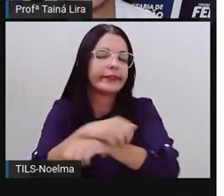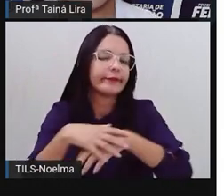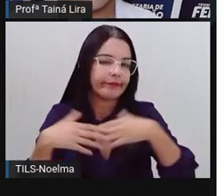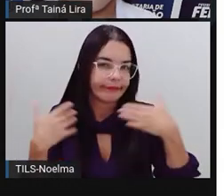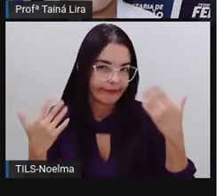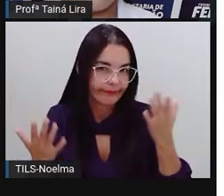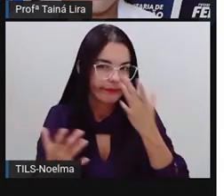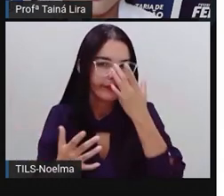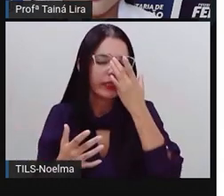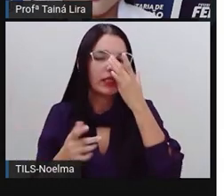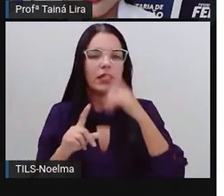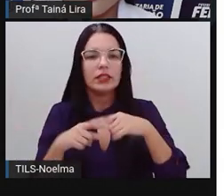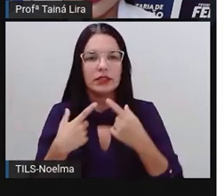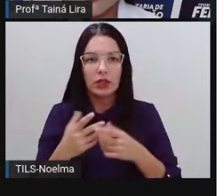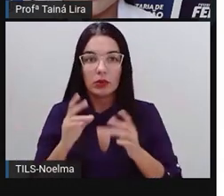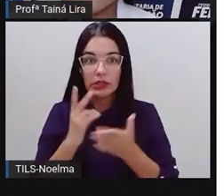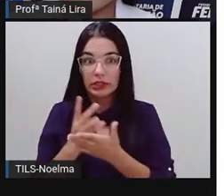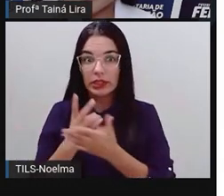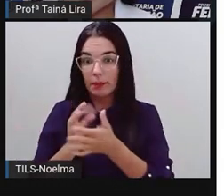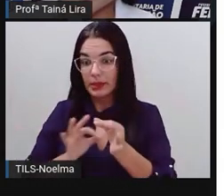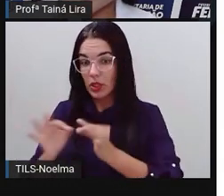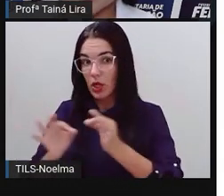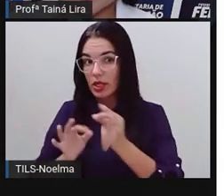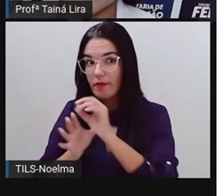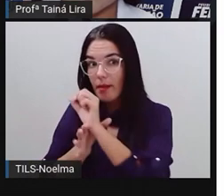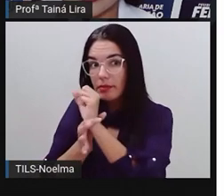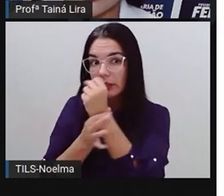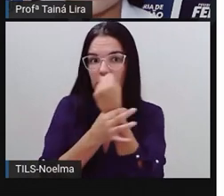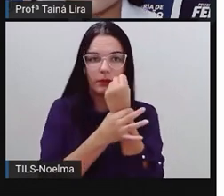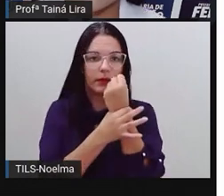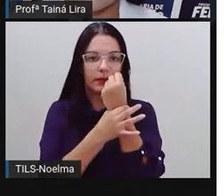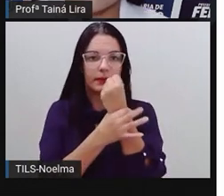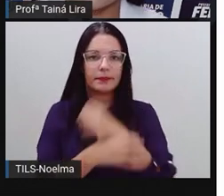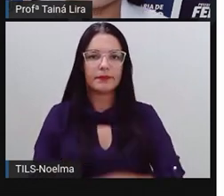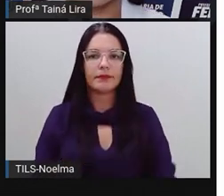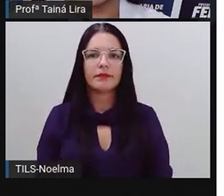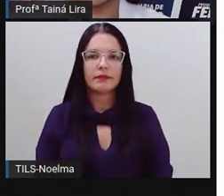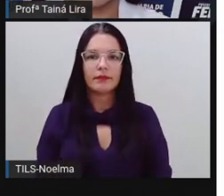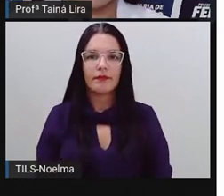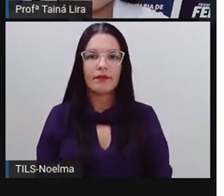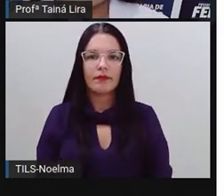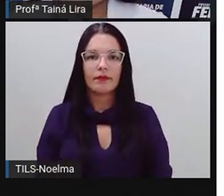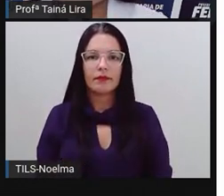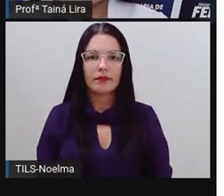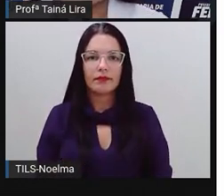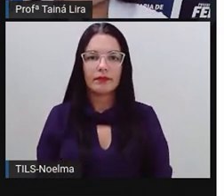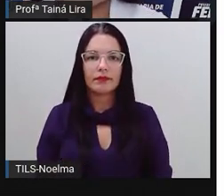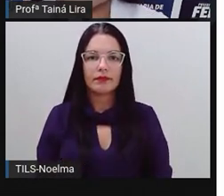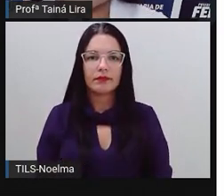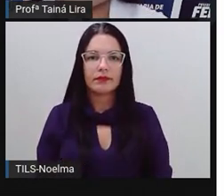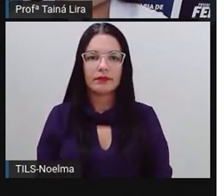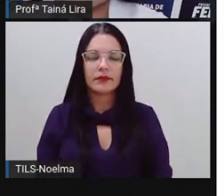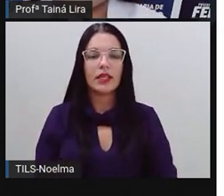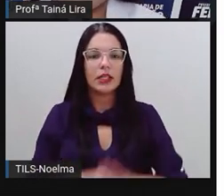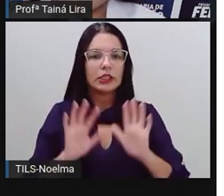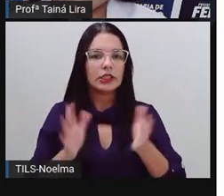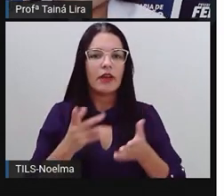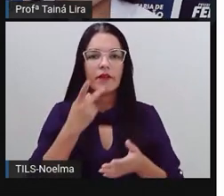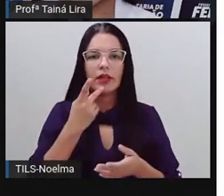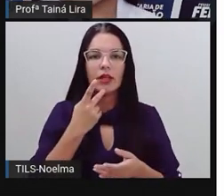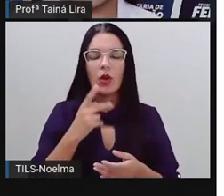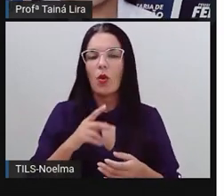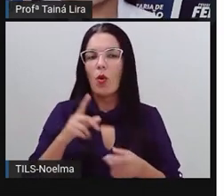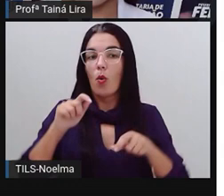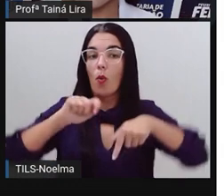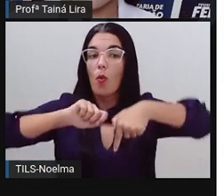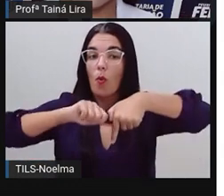então eles se organizavam aí também pela segurança tá E aí um dos quilombos dos mais famosos foi o Quilombo dos Palmares